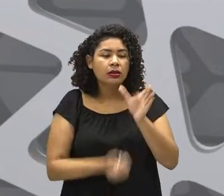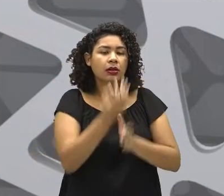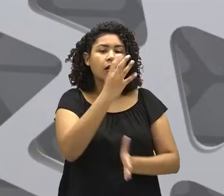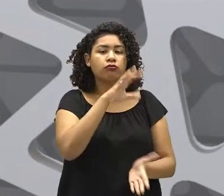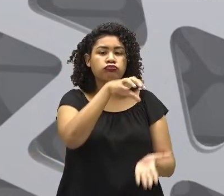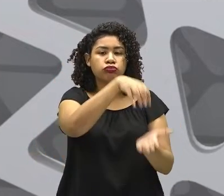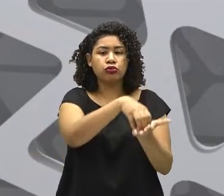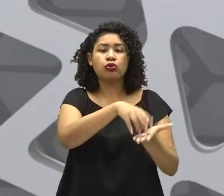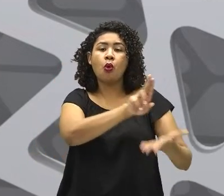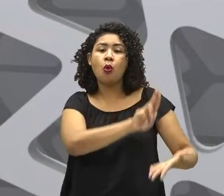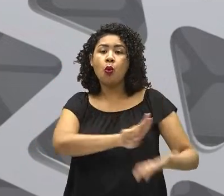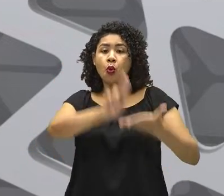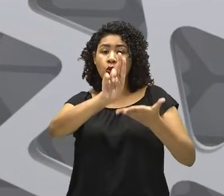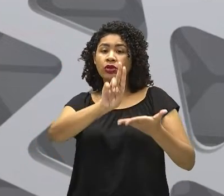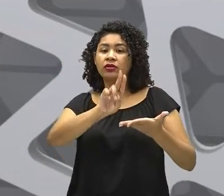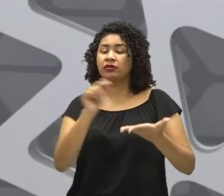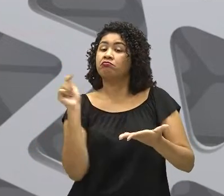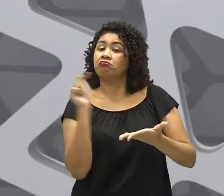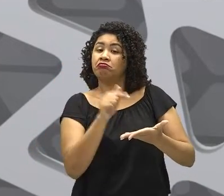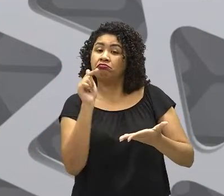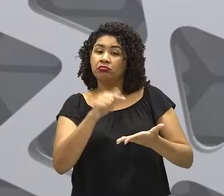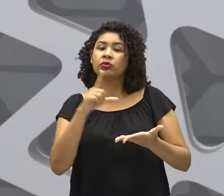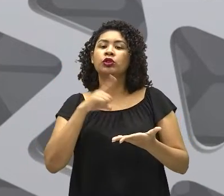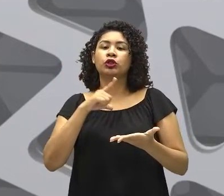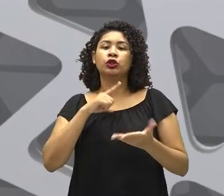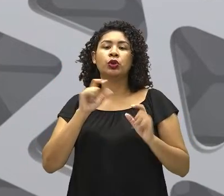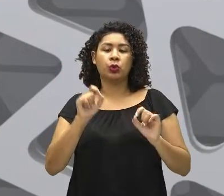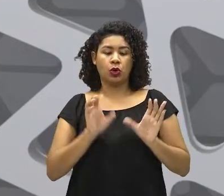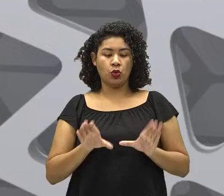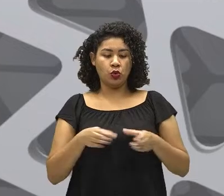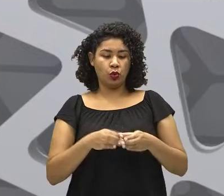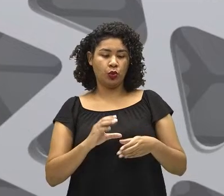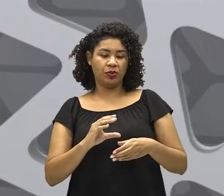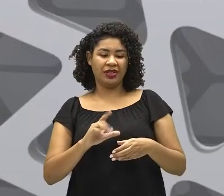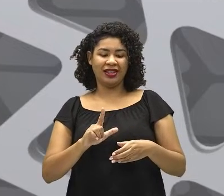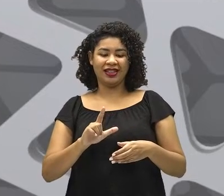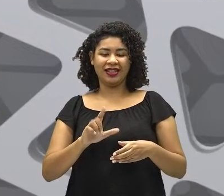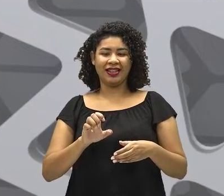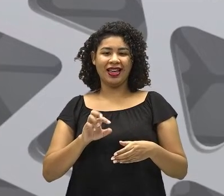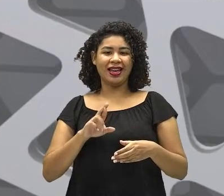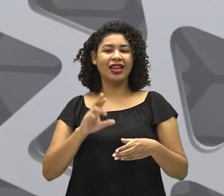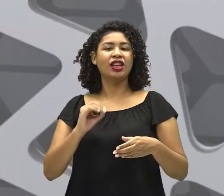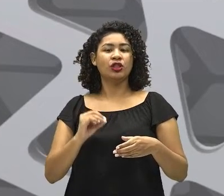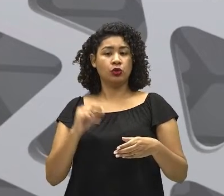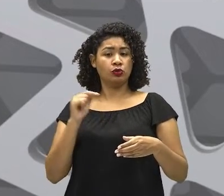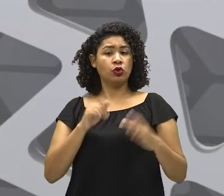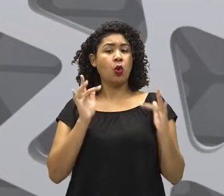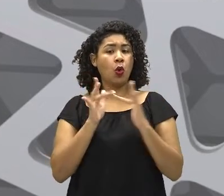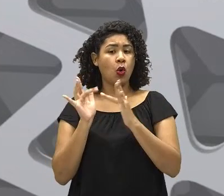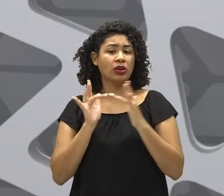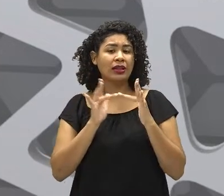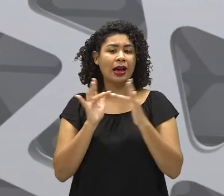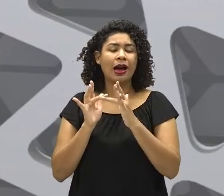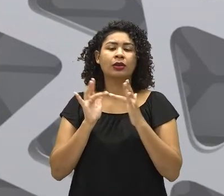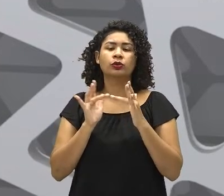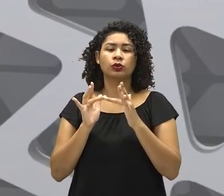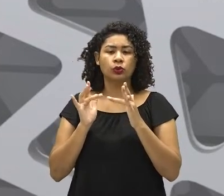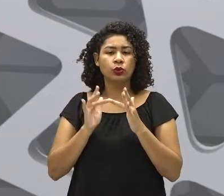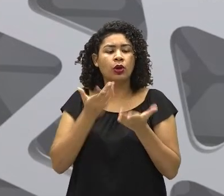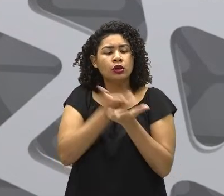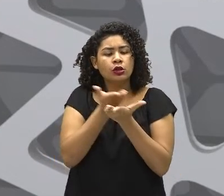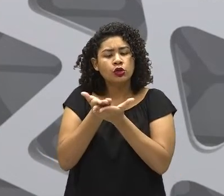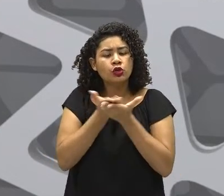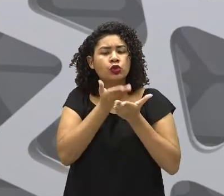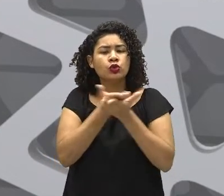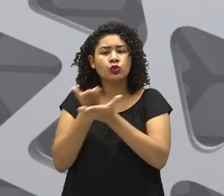universidades, não apenas o clero vai ter acesso a essas informações, ao estudo, ao letramento, mas também pessoas